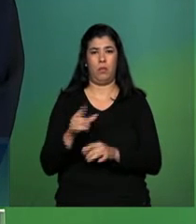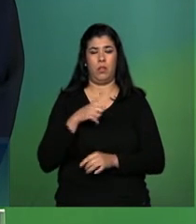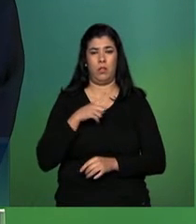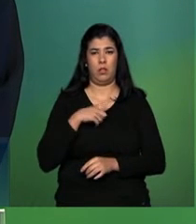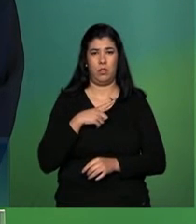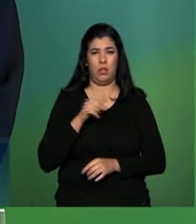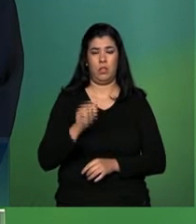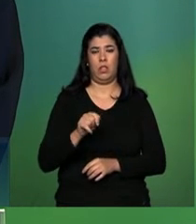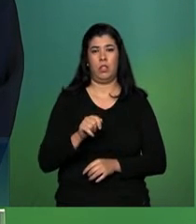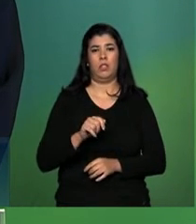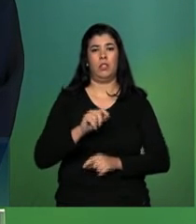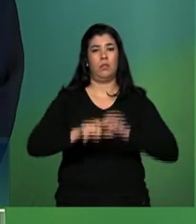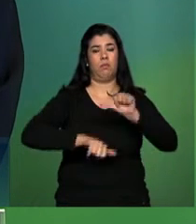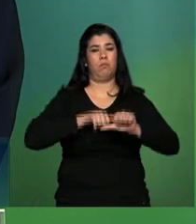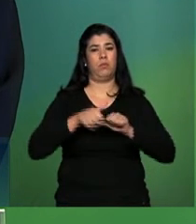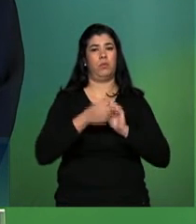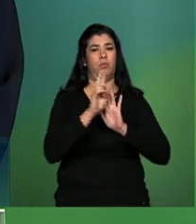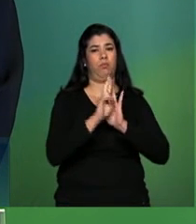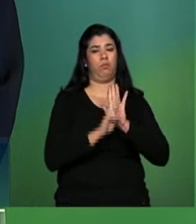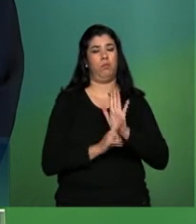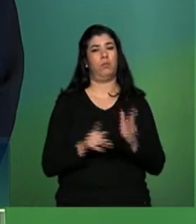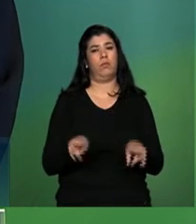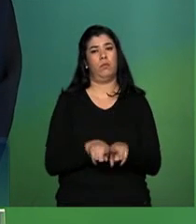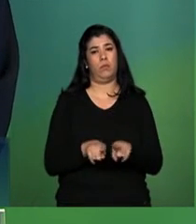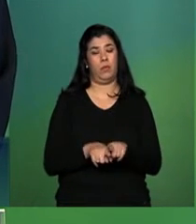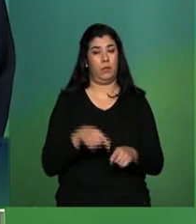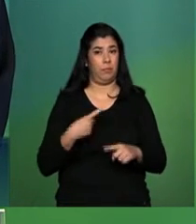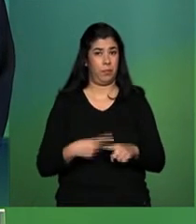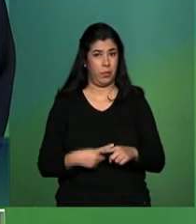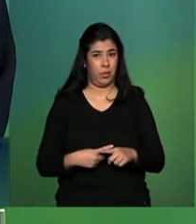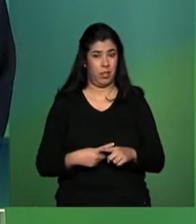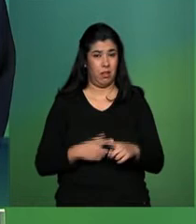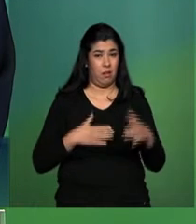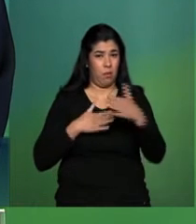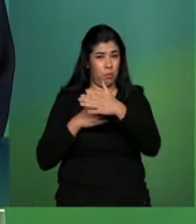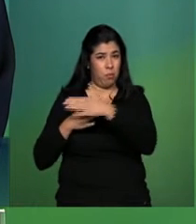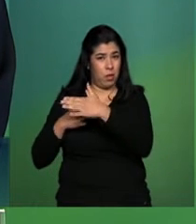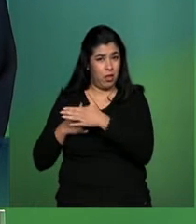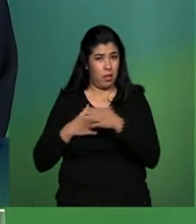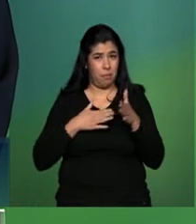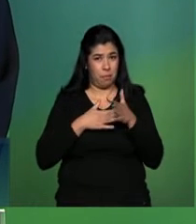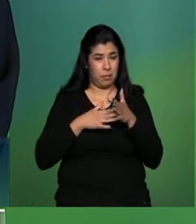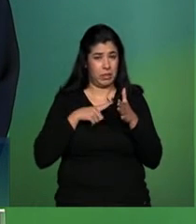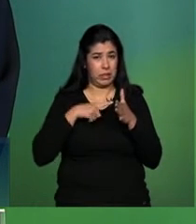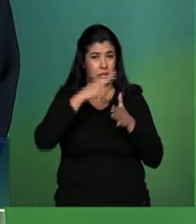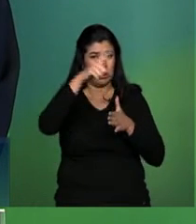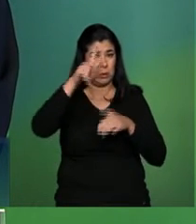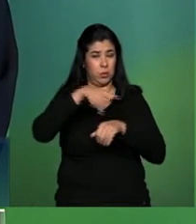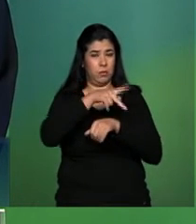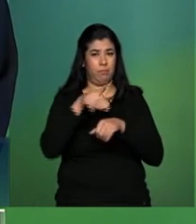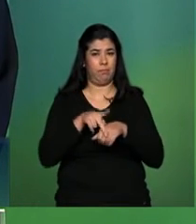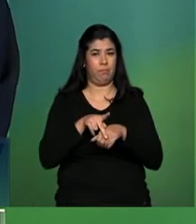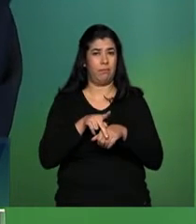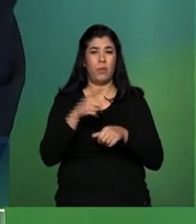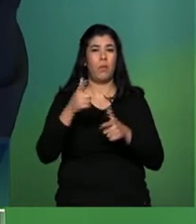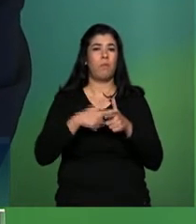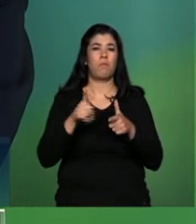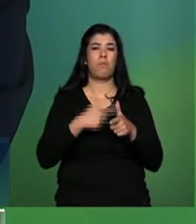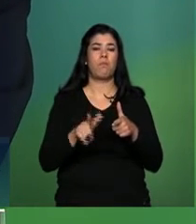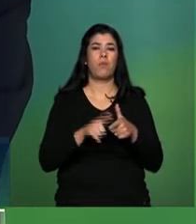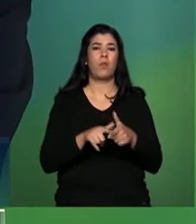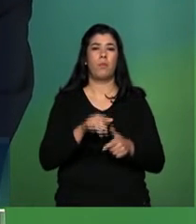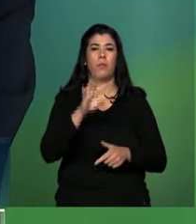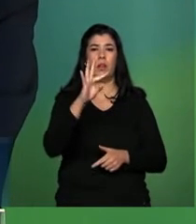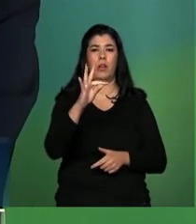agenda de convergência regulatória. Por quê? Porque as barreiras lá são barreiras não tarifárias. As